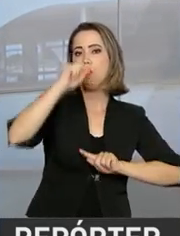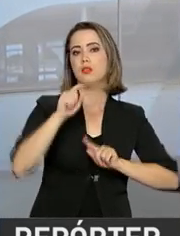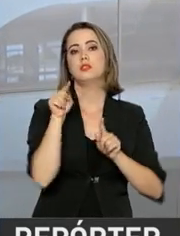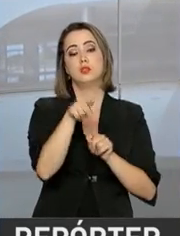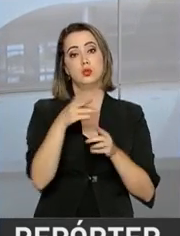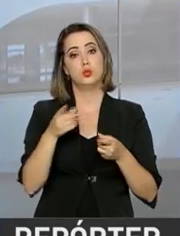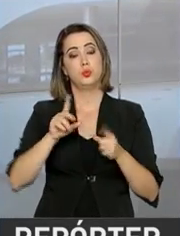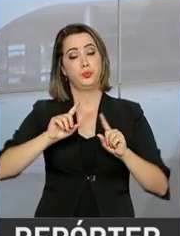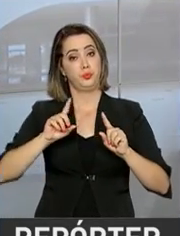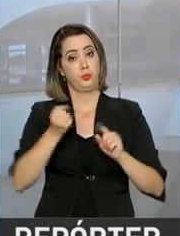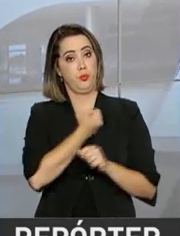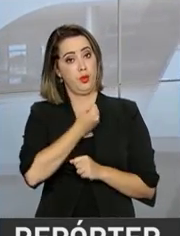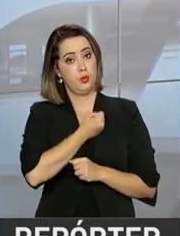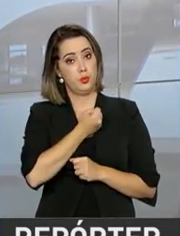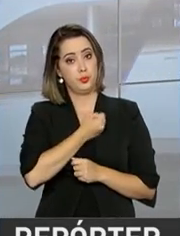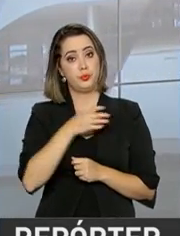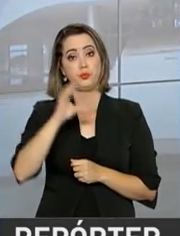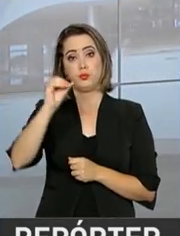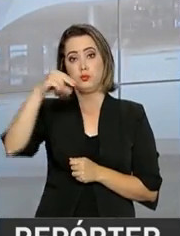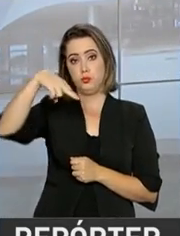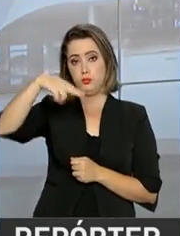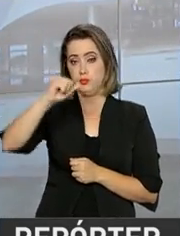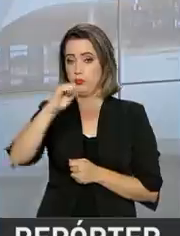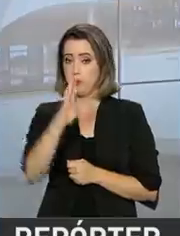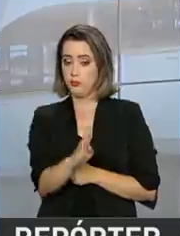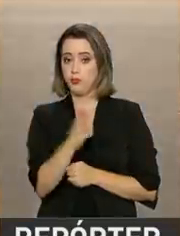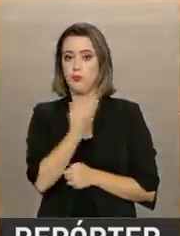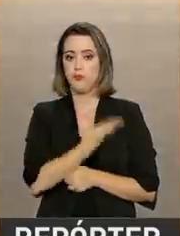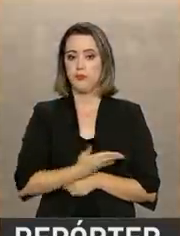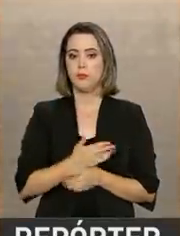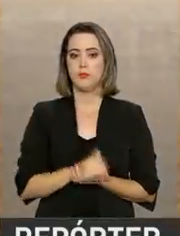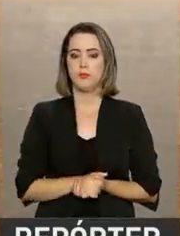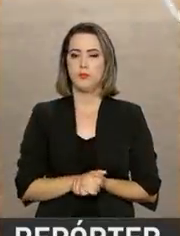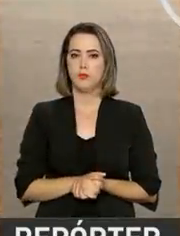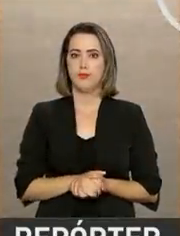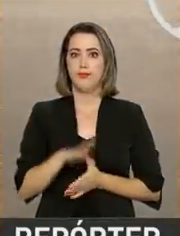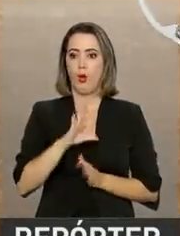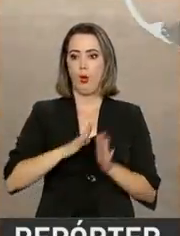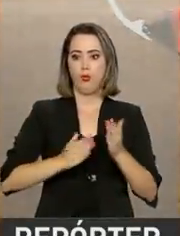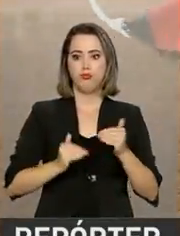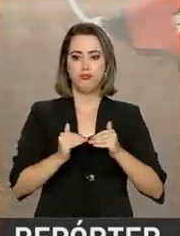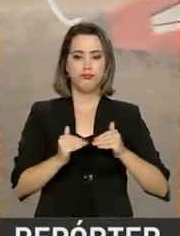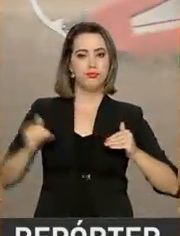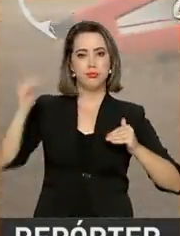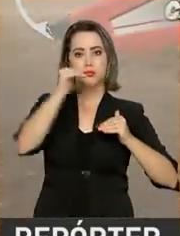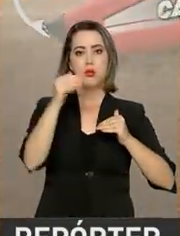pela Conab, a Companhia Nacional de Abastecimento. É um aumento de